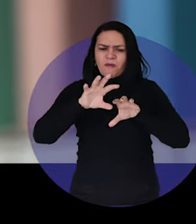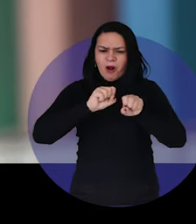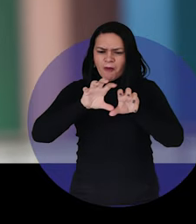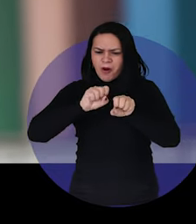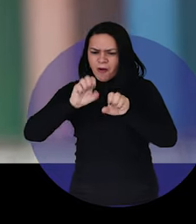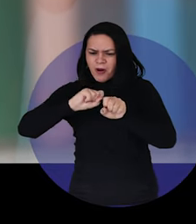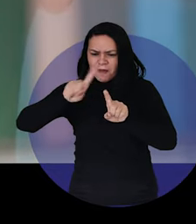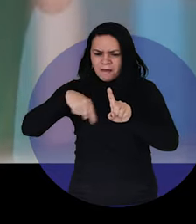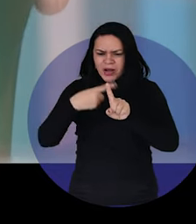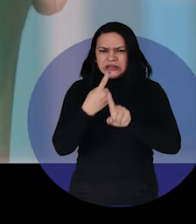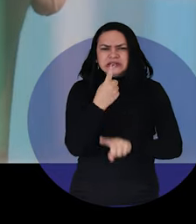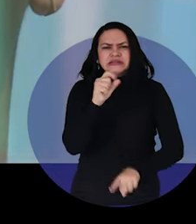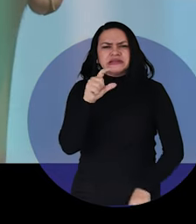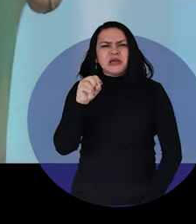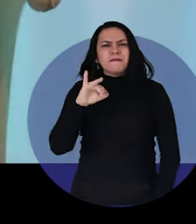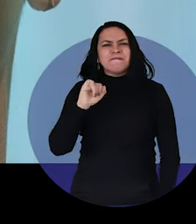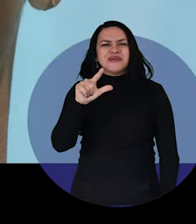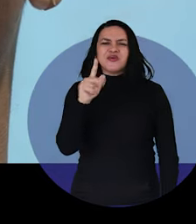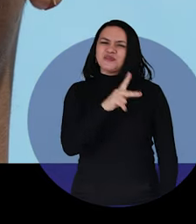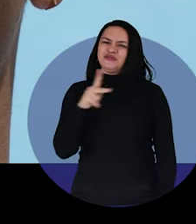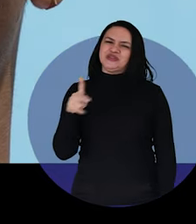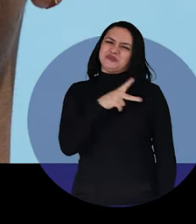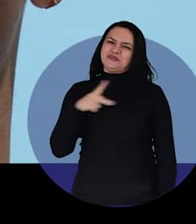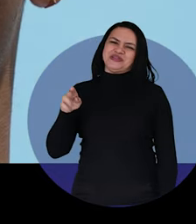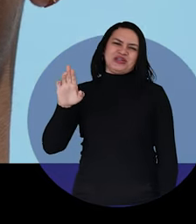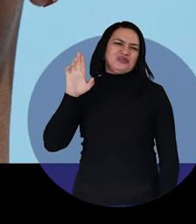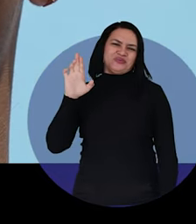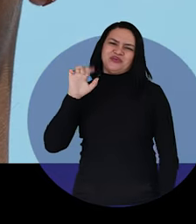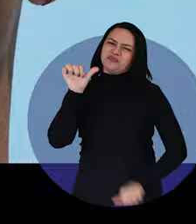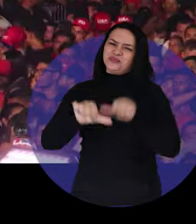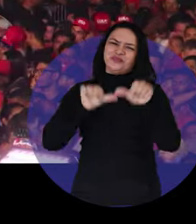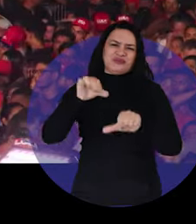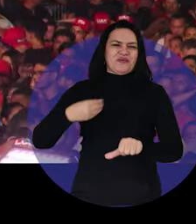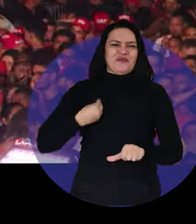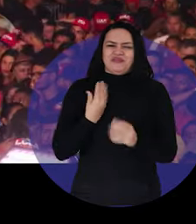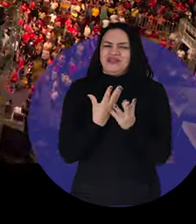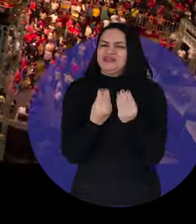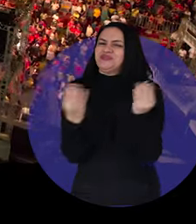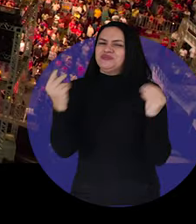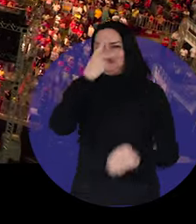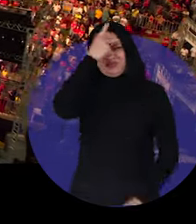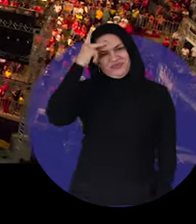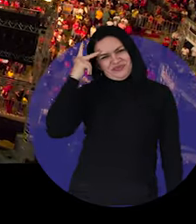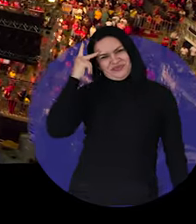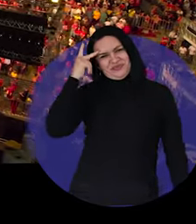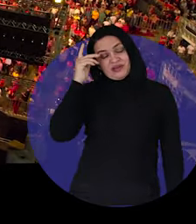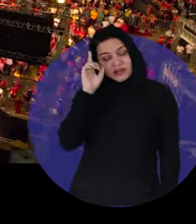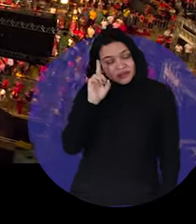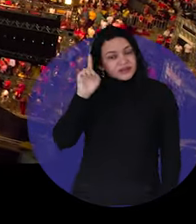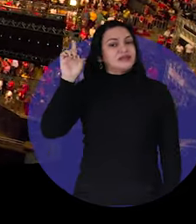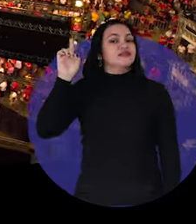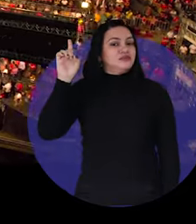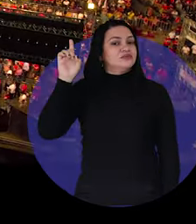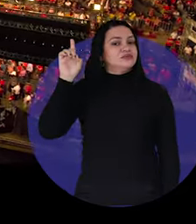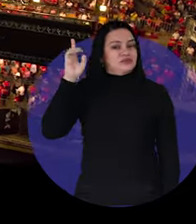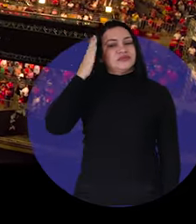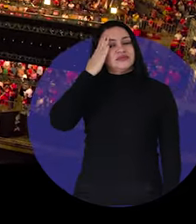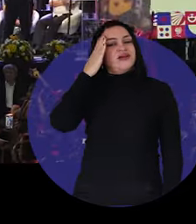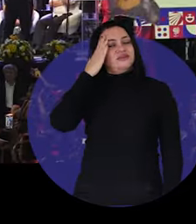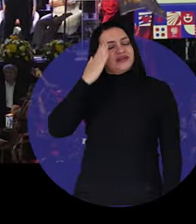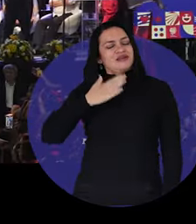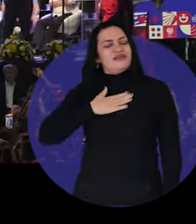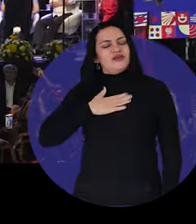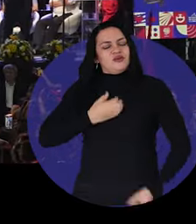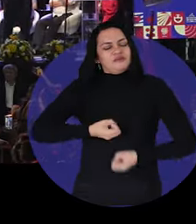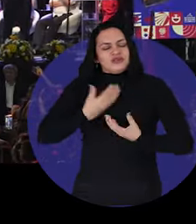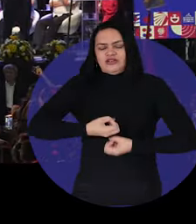100 mil professores, presidente Lula, e mudou a vida de milhares de pessoas. Deus sabe que eu me